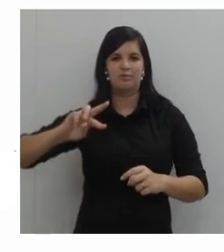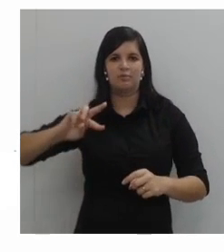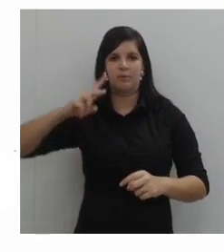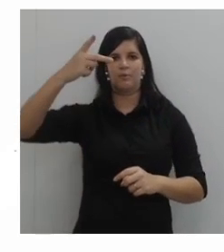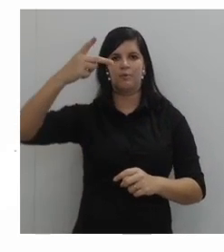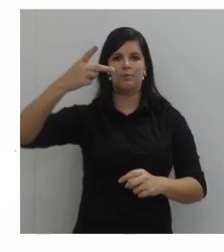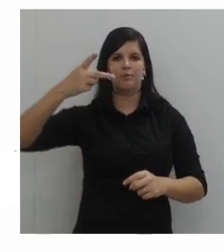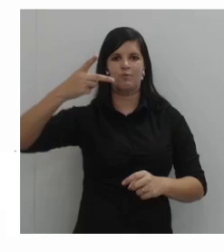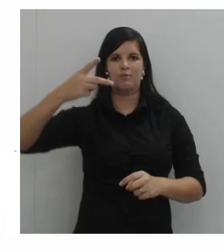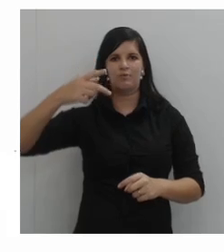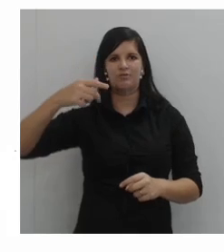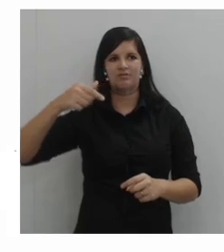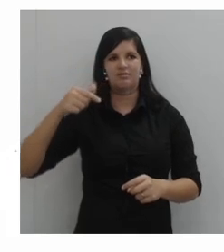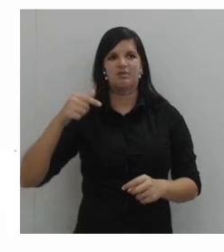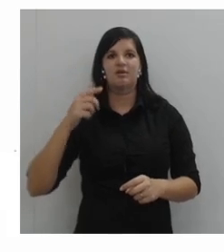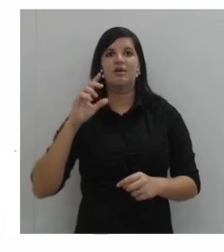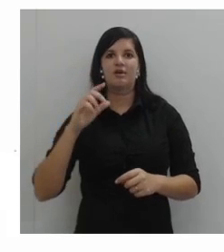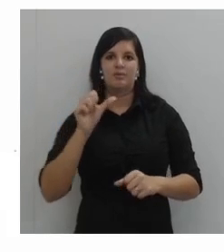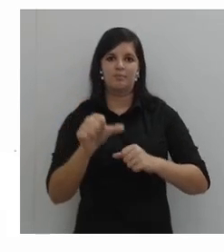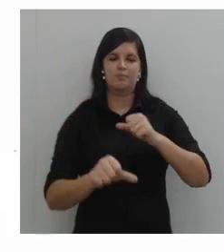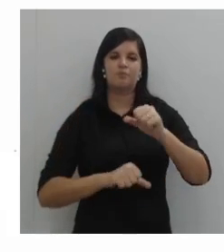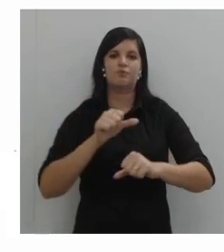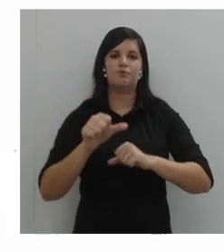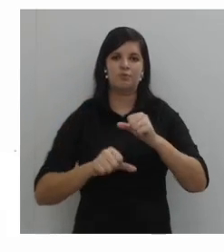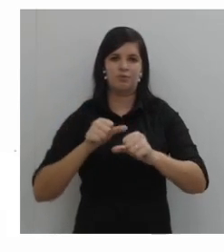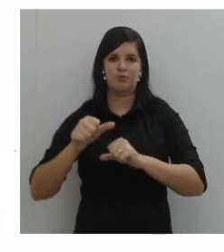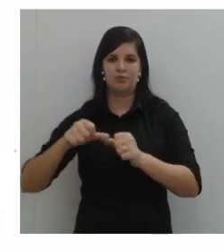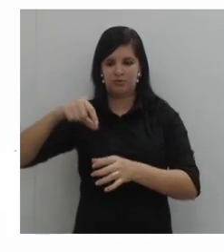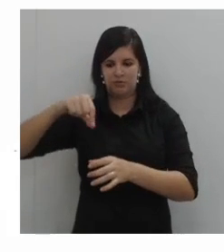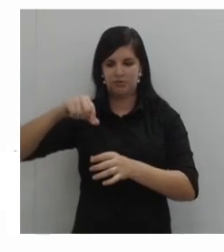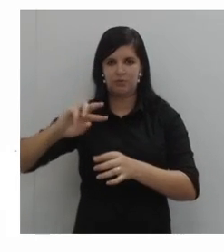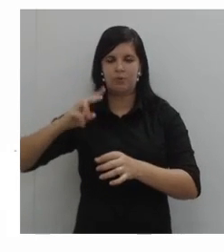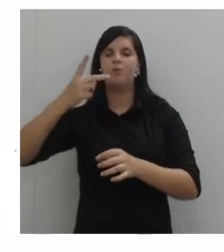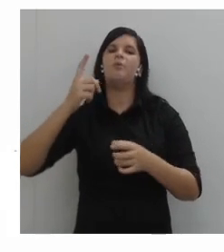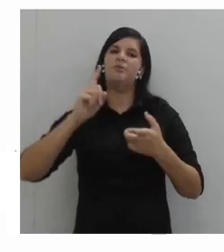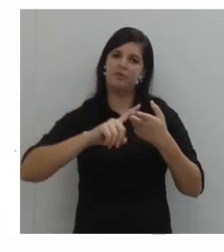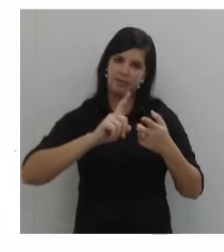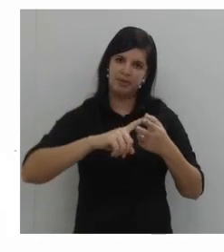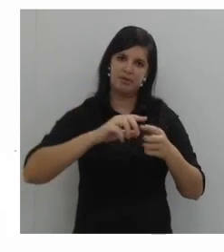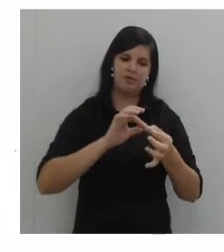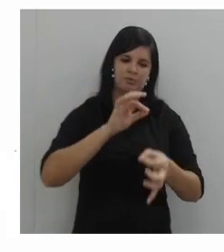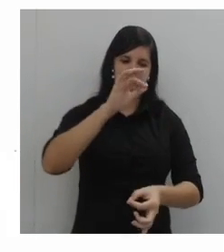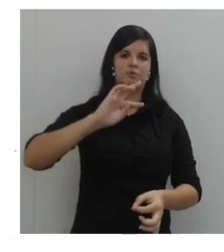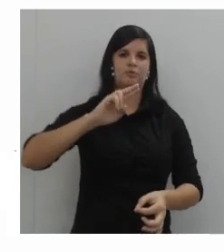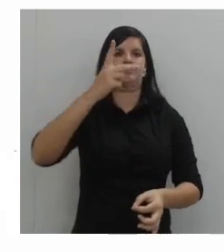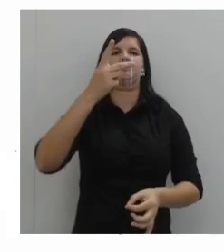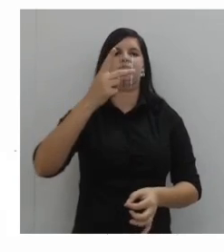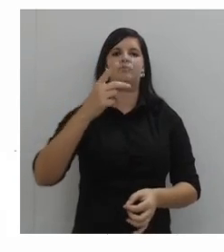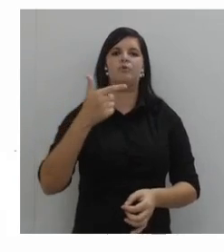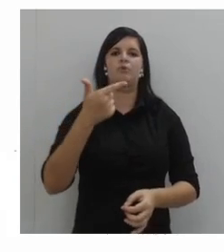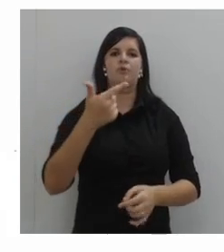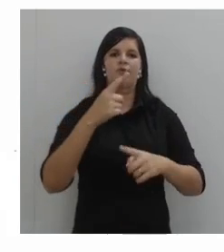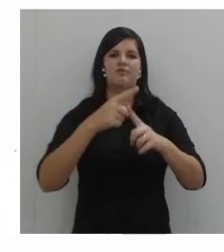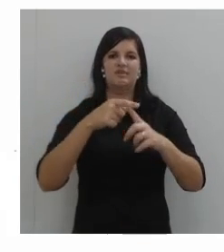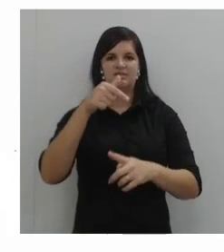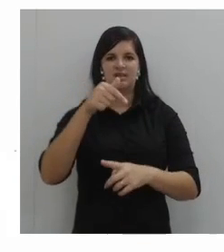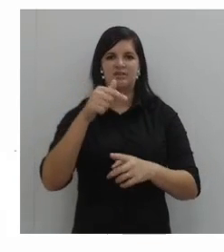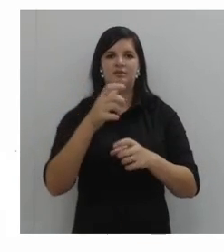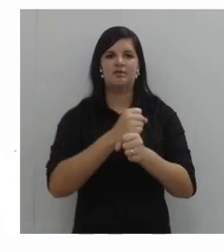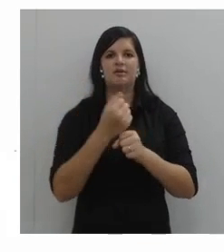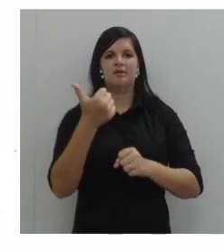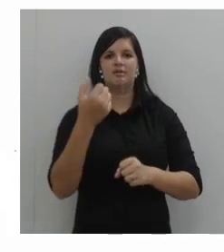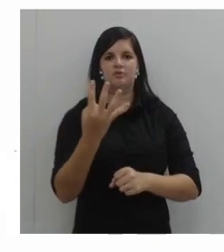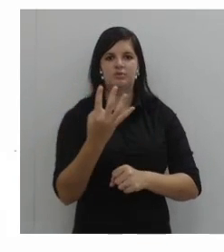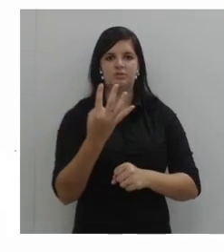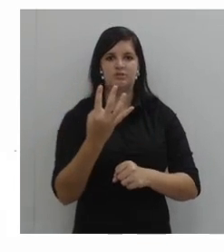aqui de gotas, o que foi que aconteceu com a altura? Também dobrou. 2 vezes 7 dá 14, então eu estou